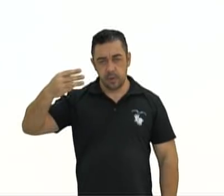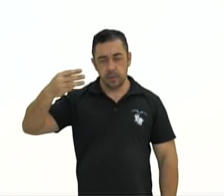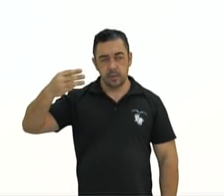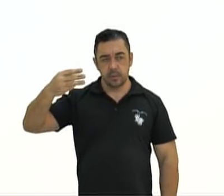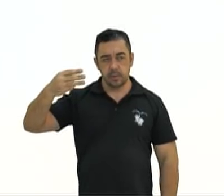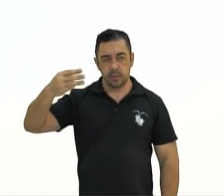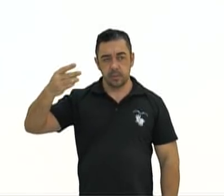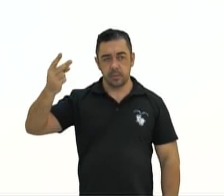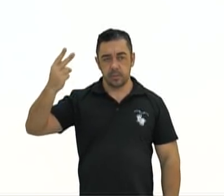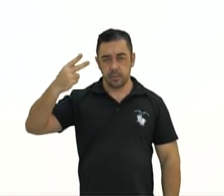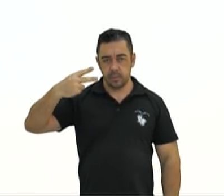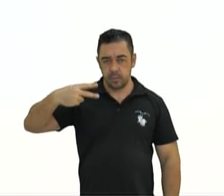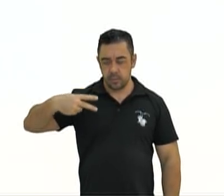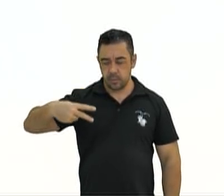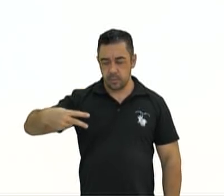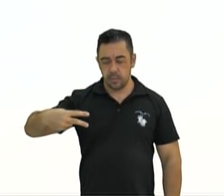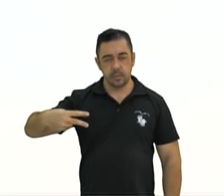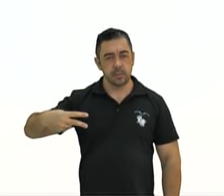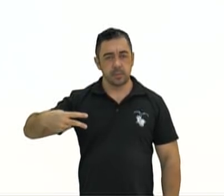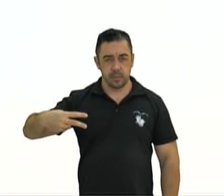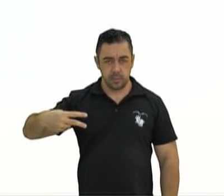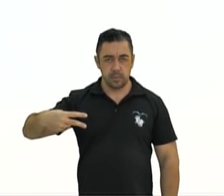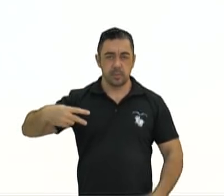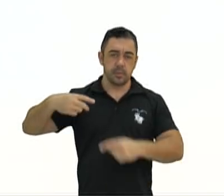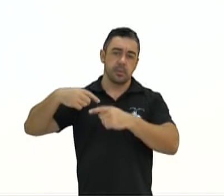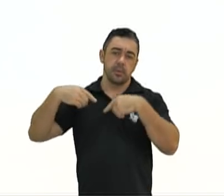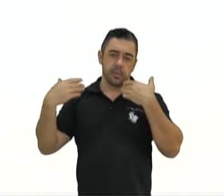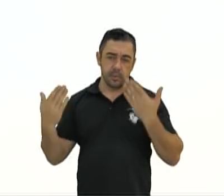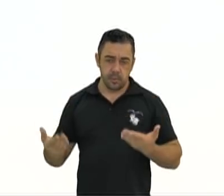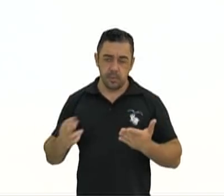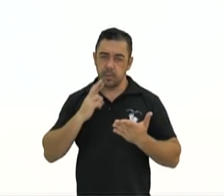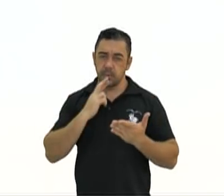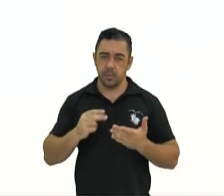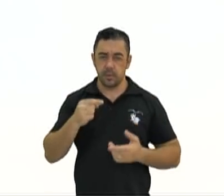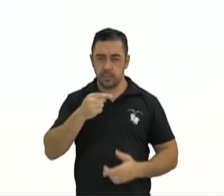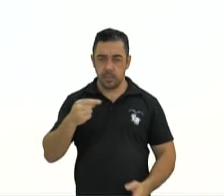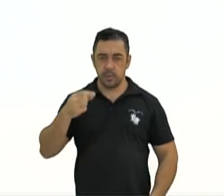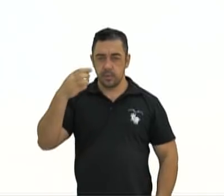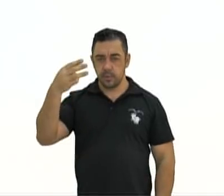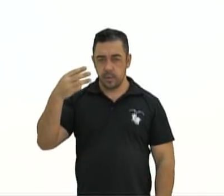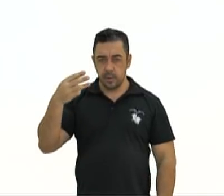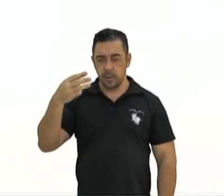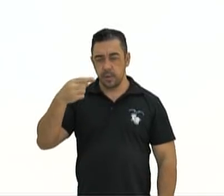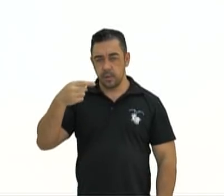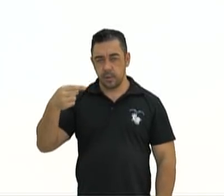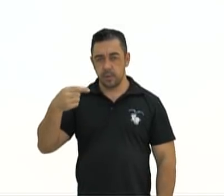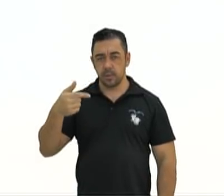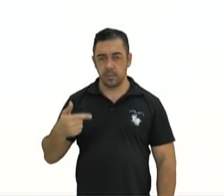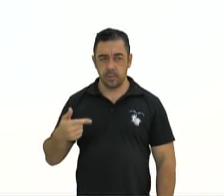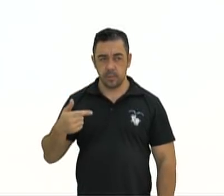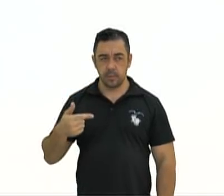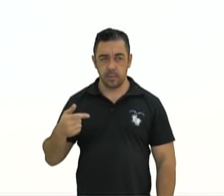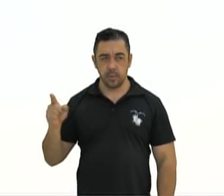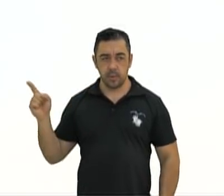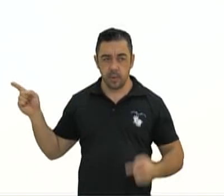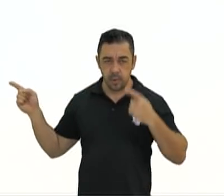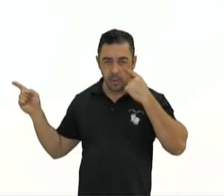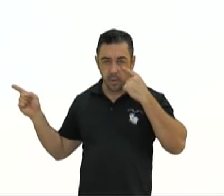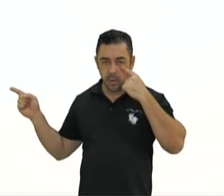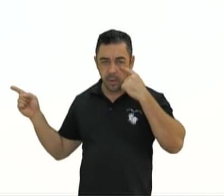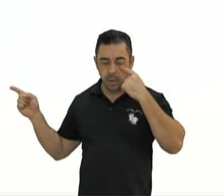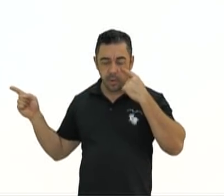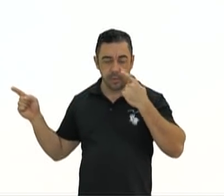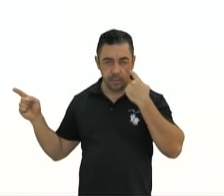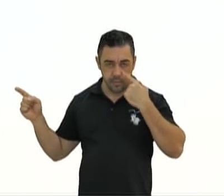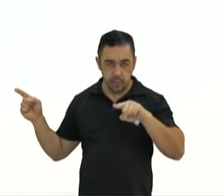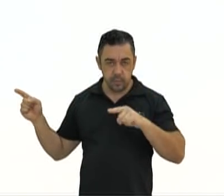3. A professora dividiu 6 por 3, que dá 2. E vocês viram o sinalzinho? A professora colocou de propósito aqui.